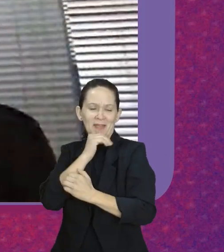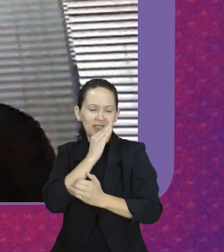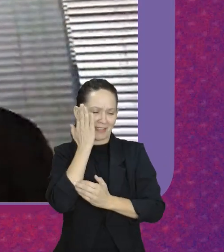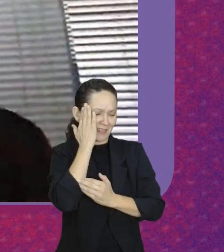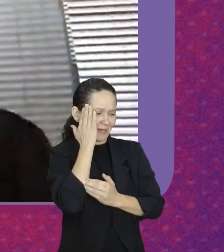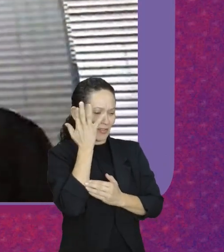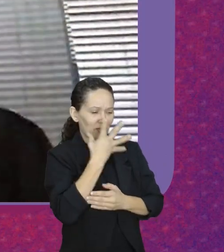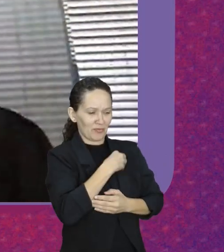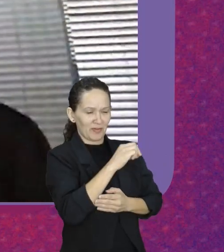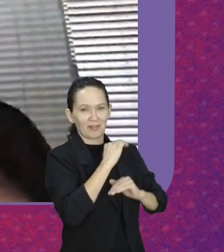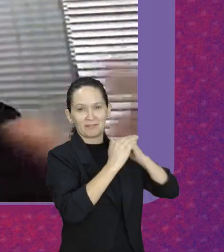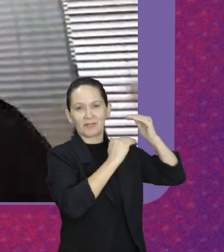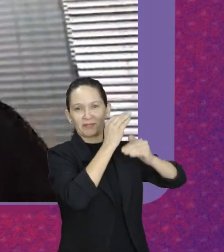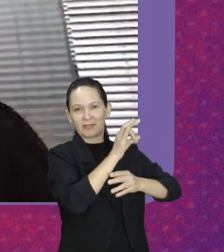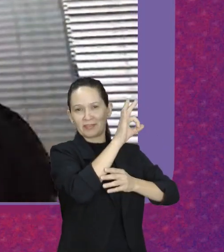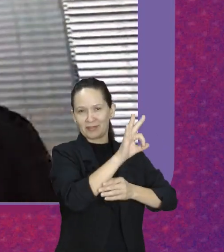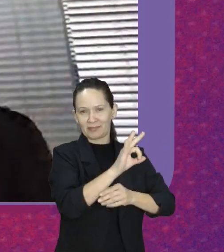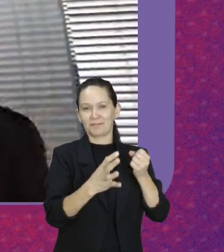integral.